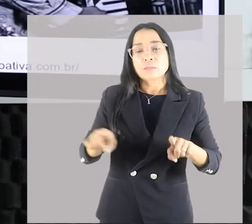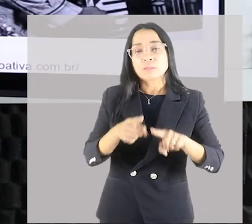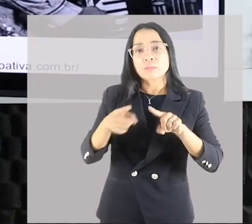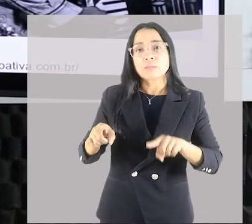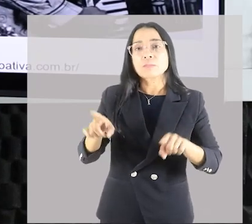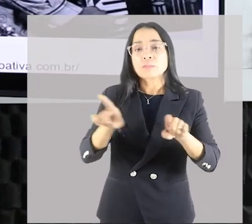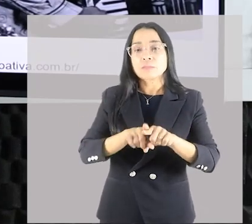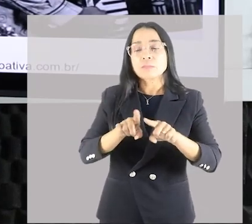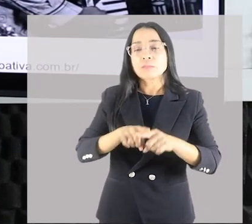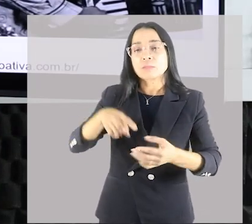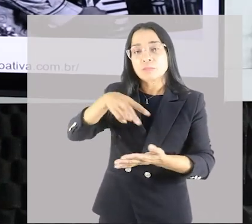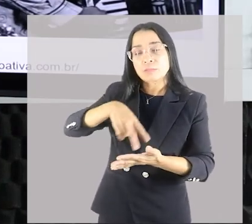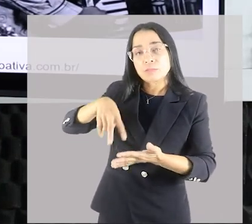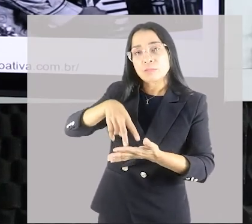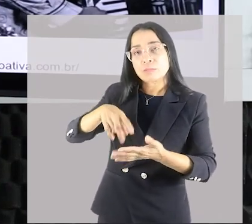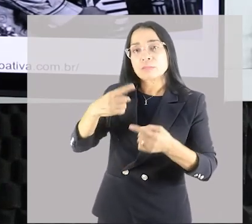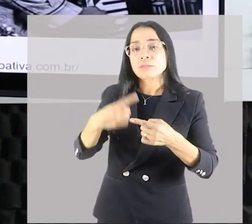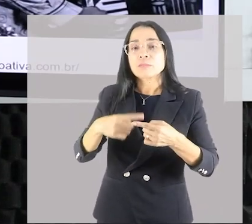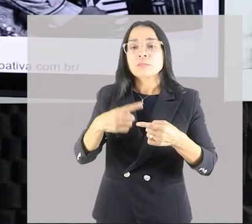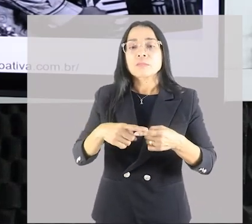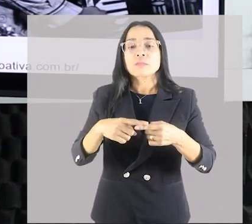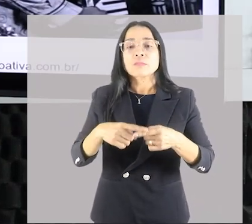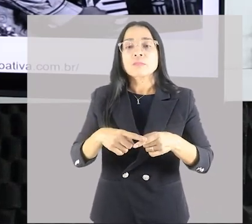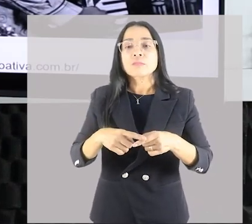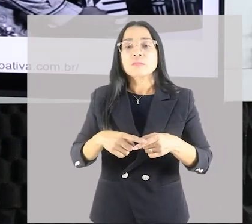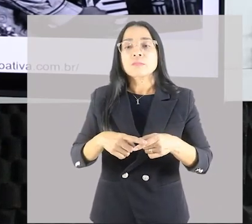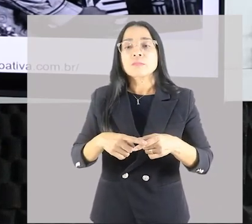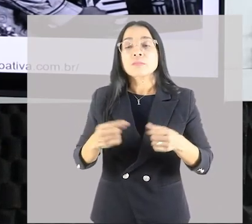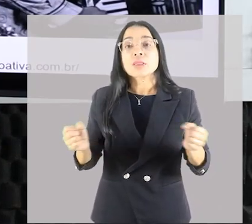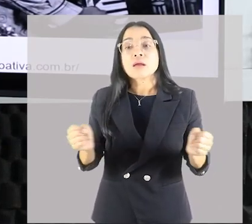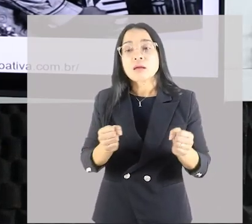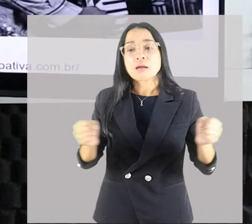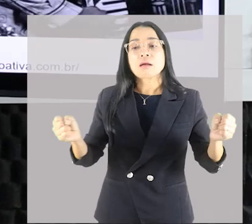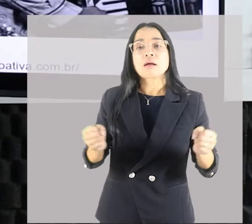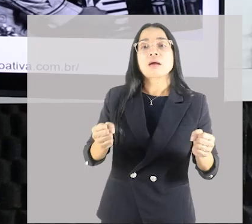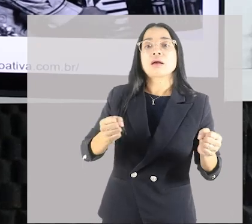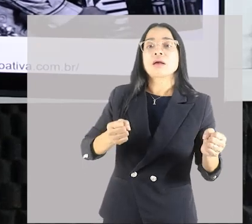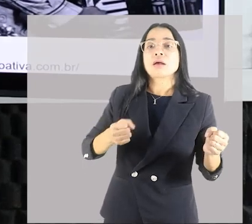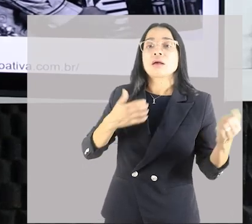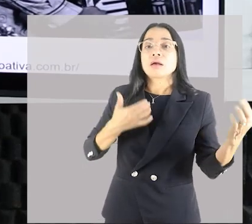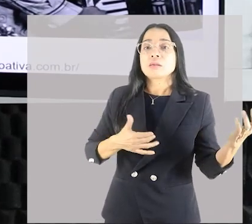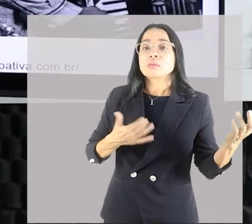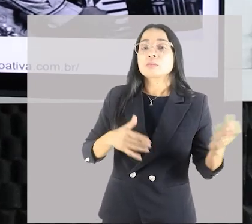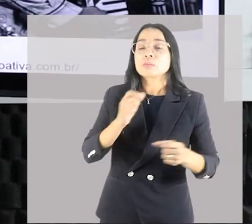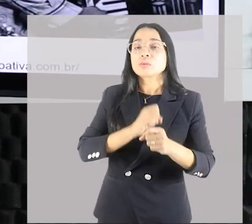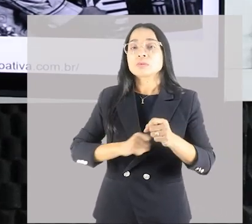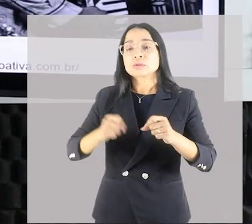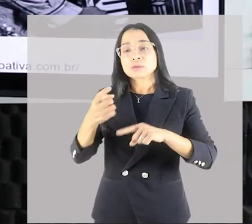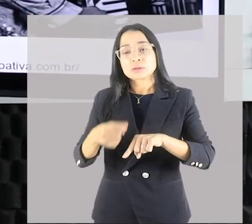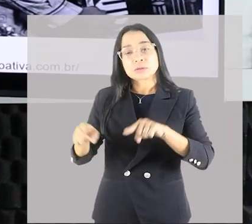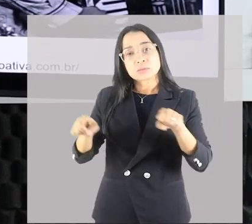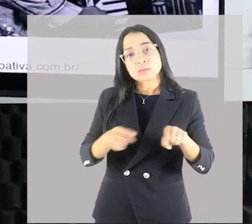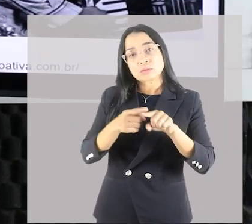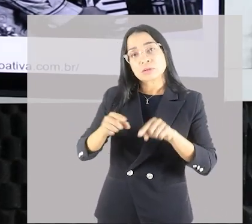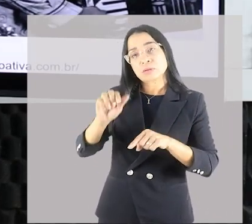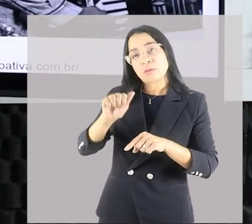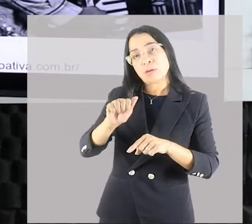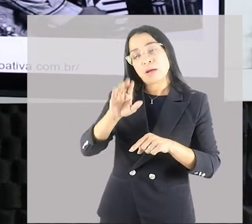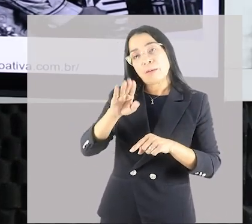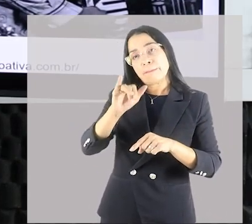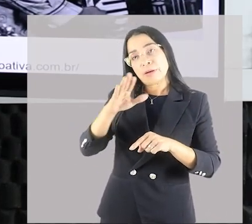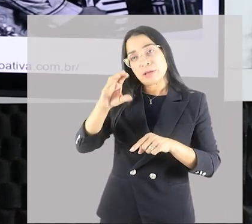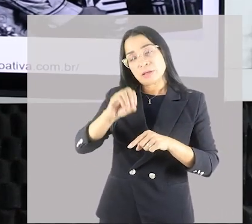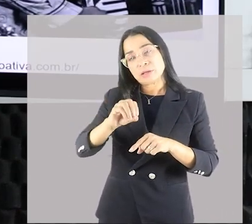dança, porque foi através das suas músicas que estavam relacionados ao baião, que estavam relacionados